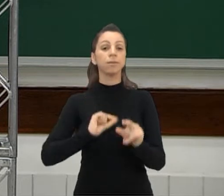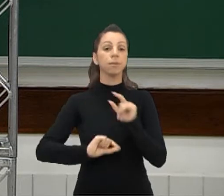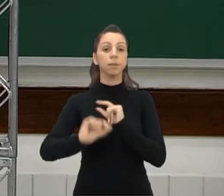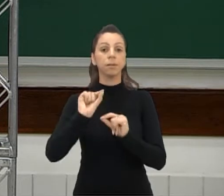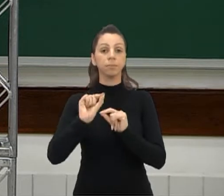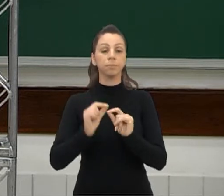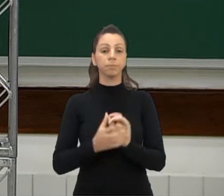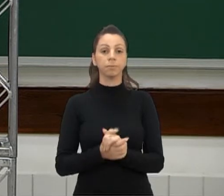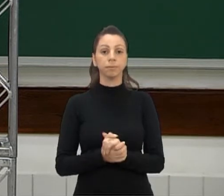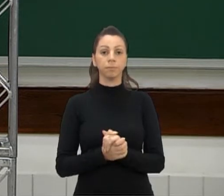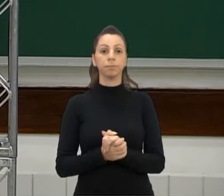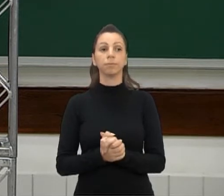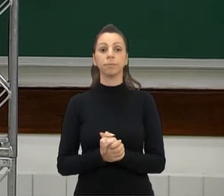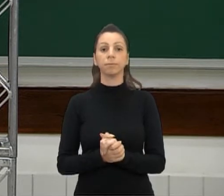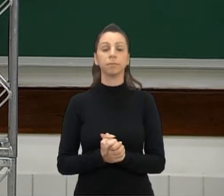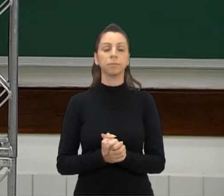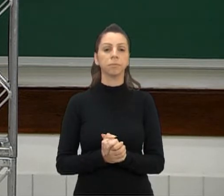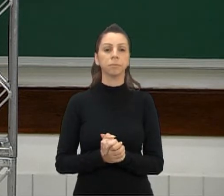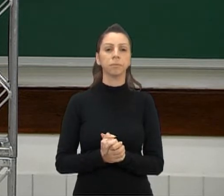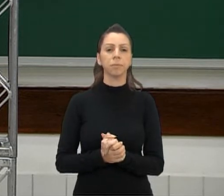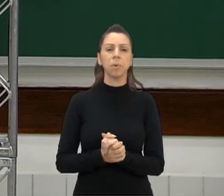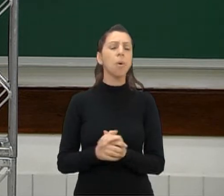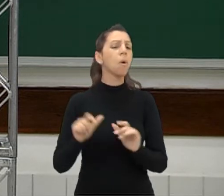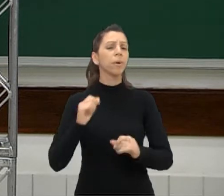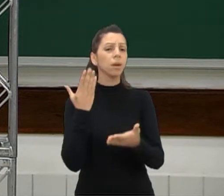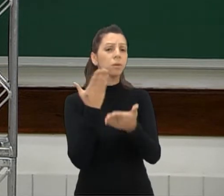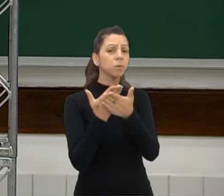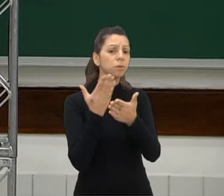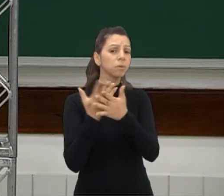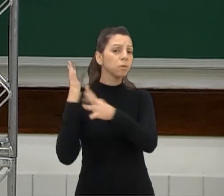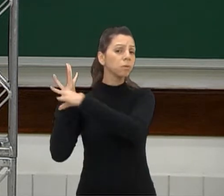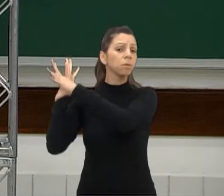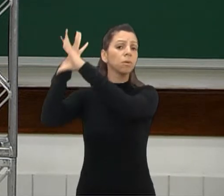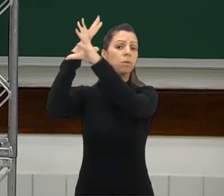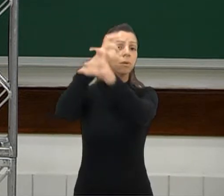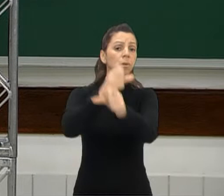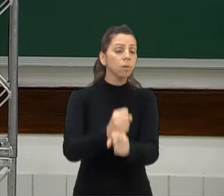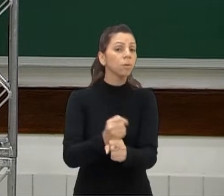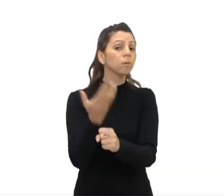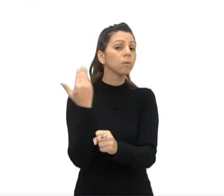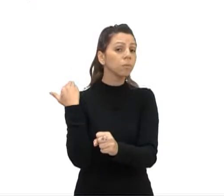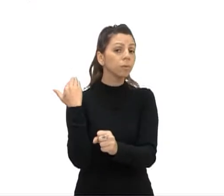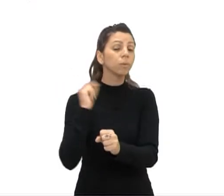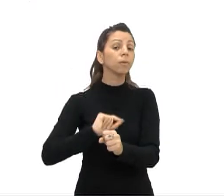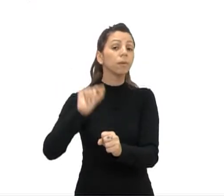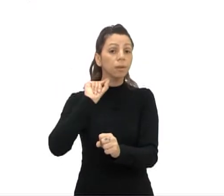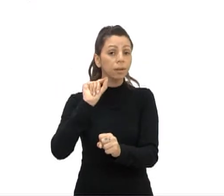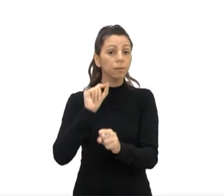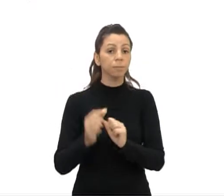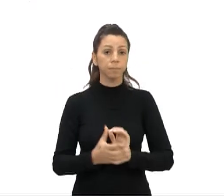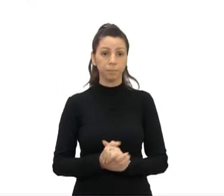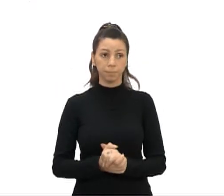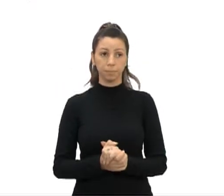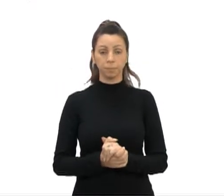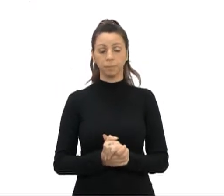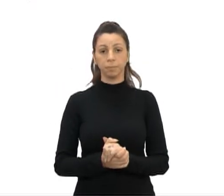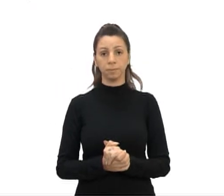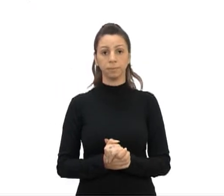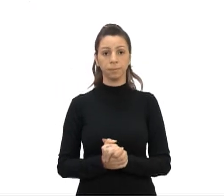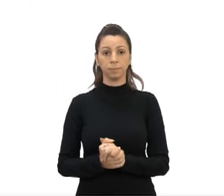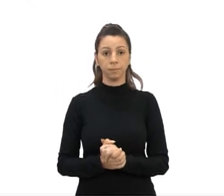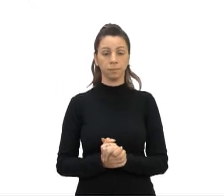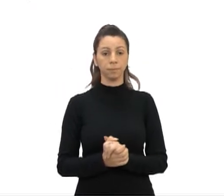nós temos que lembrar o que é que nós estudamos na aula passada. Te acuerdas? Vamos saber. Nós retomamos